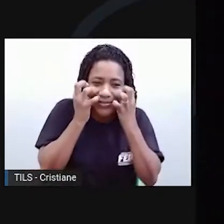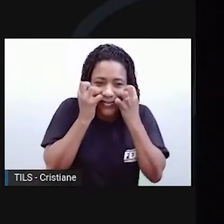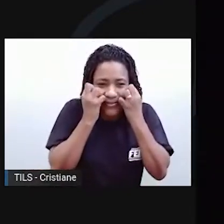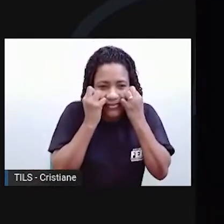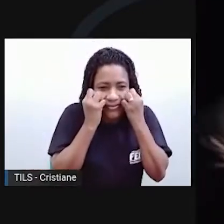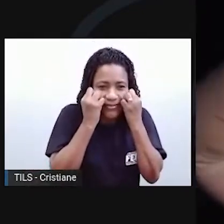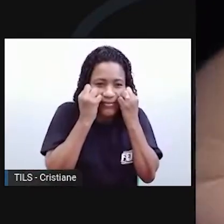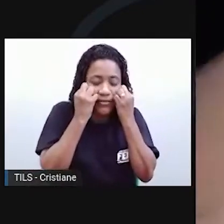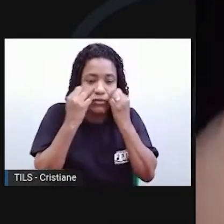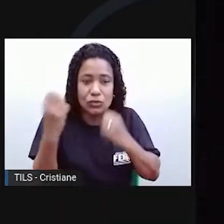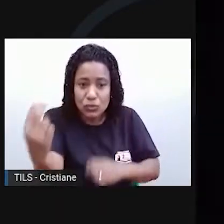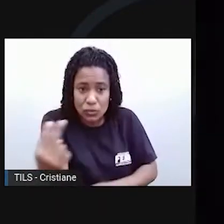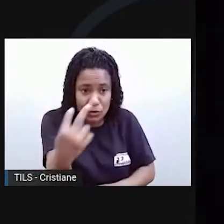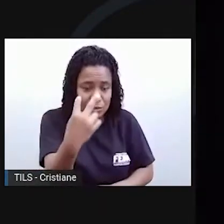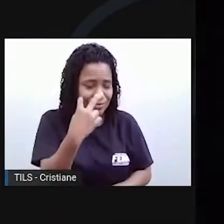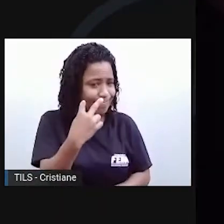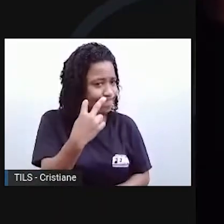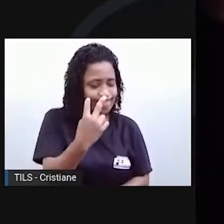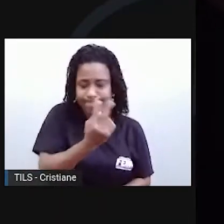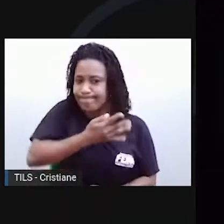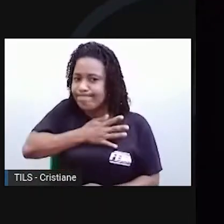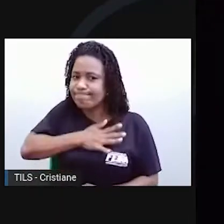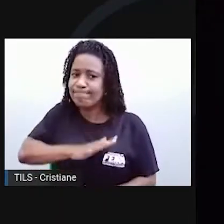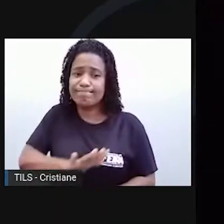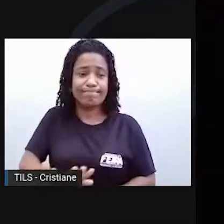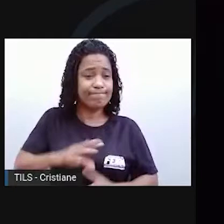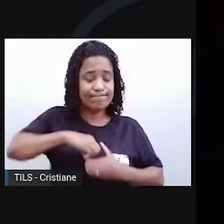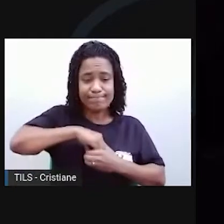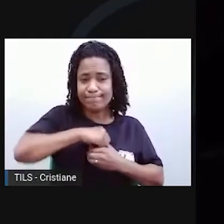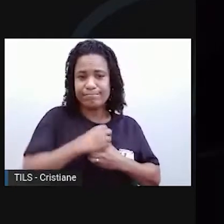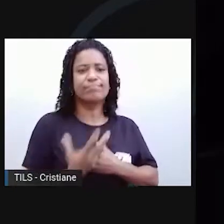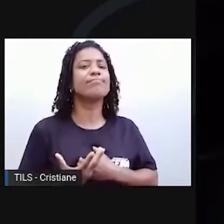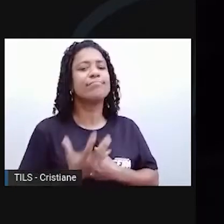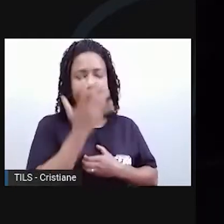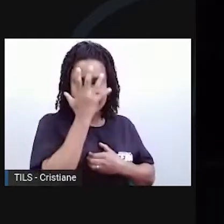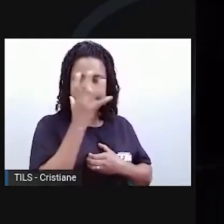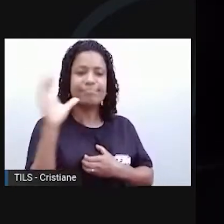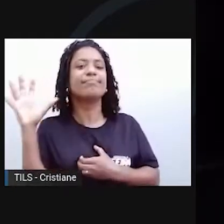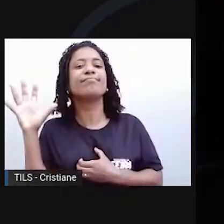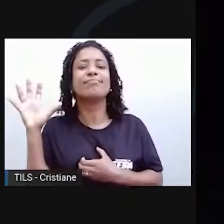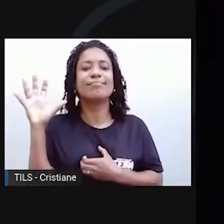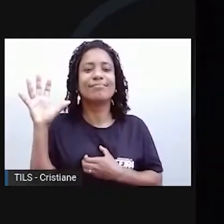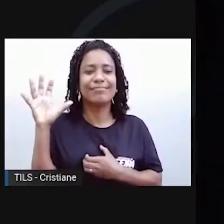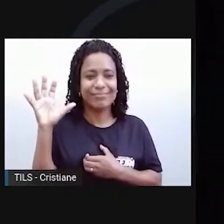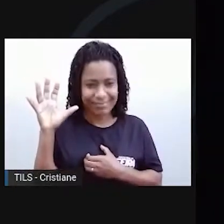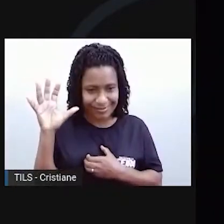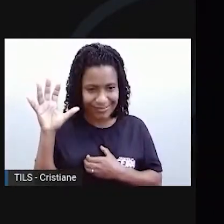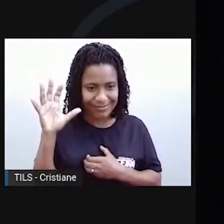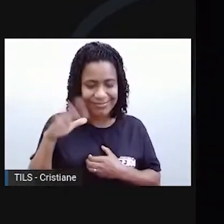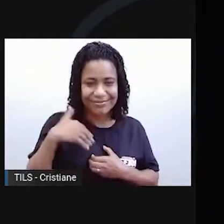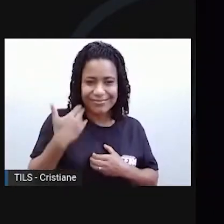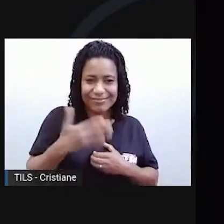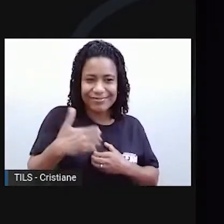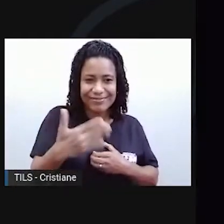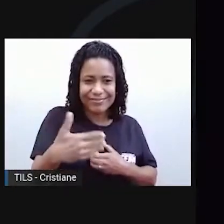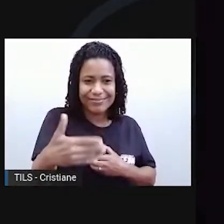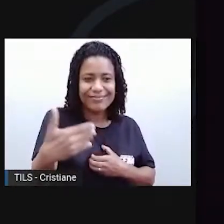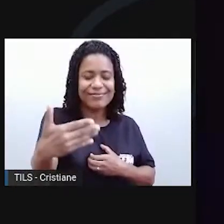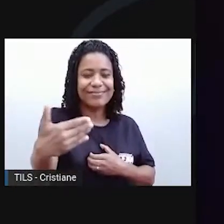aquilo que convém, a gente tem que se enxergar além do que esse